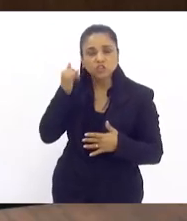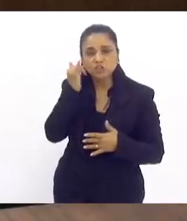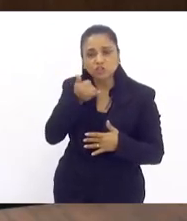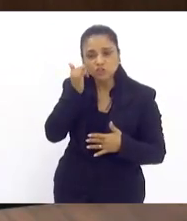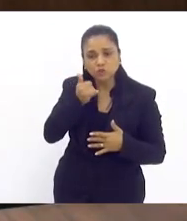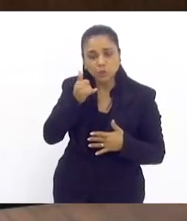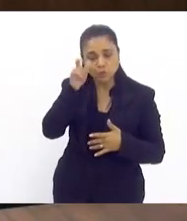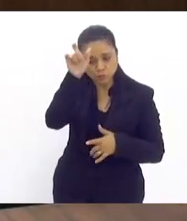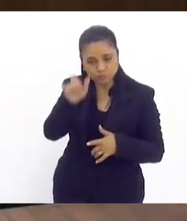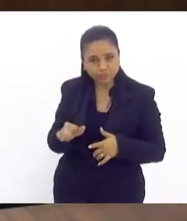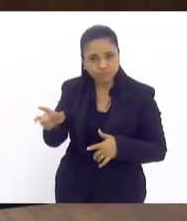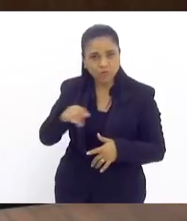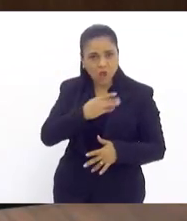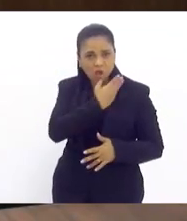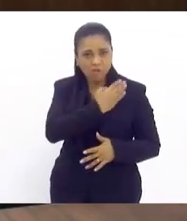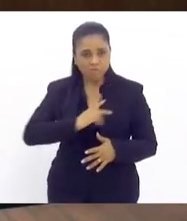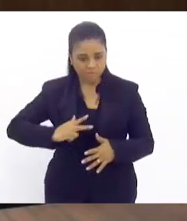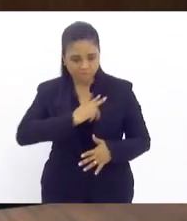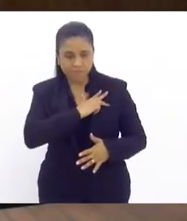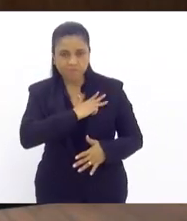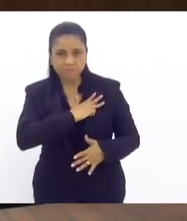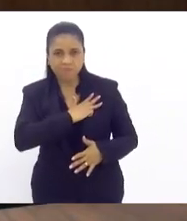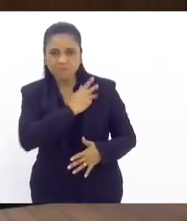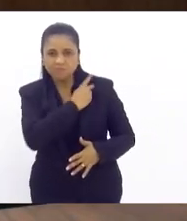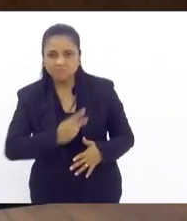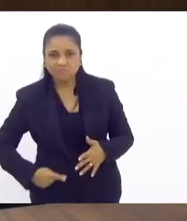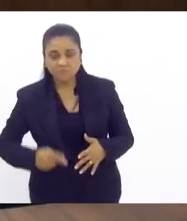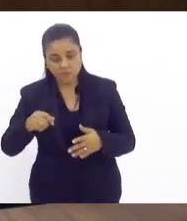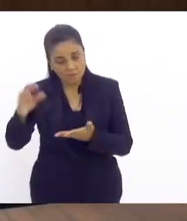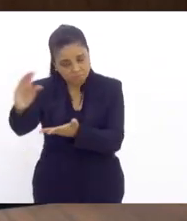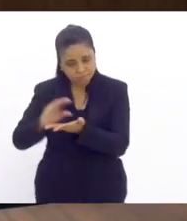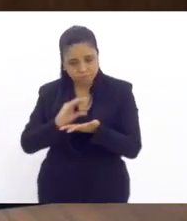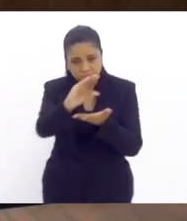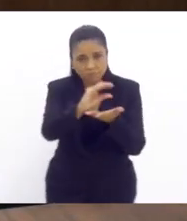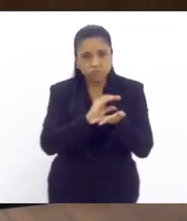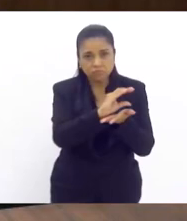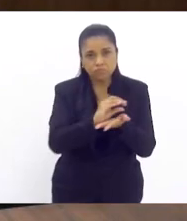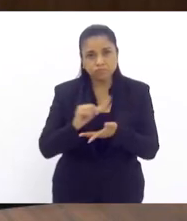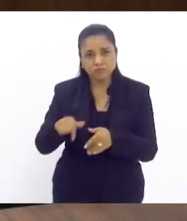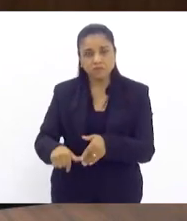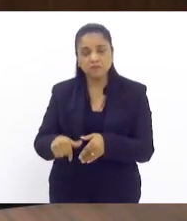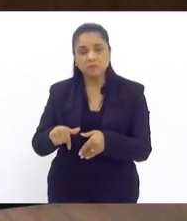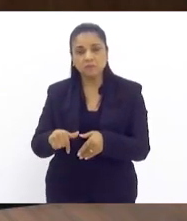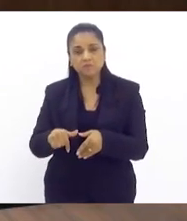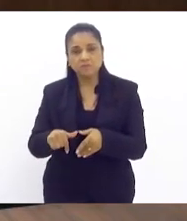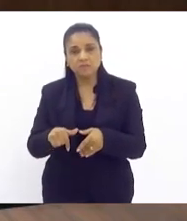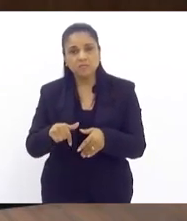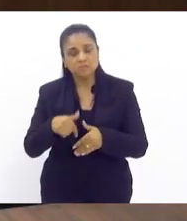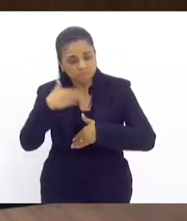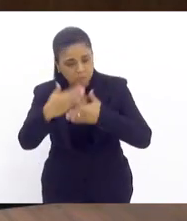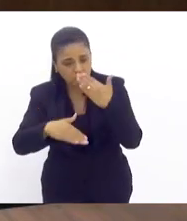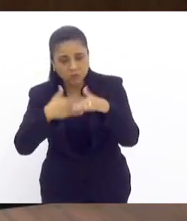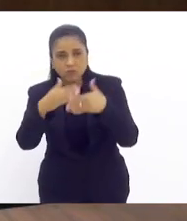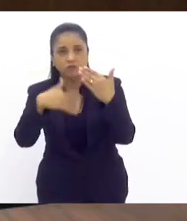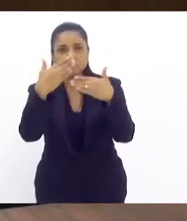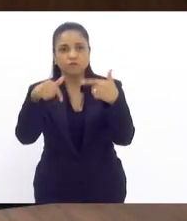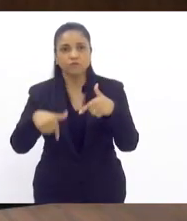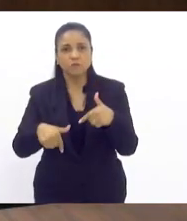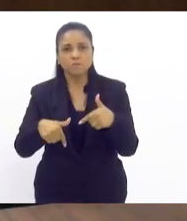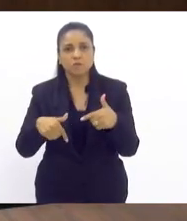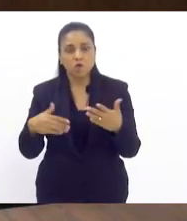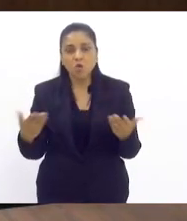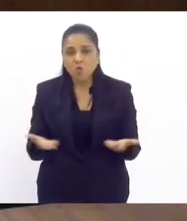esse país, para que a gente possa trazer investimento para cá e a gente sair dessa lama que hoje nós